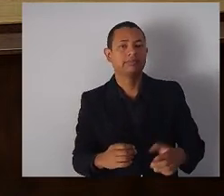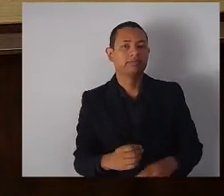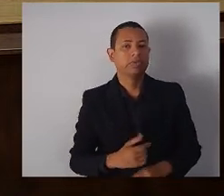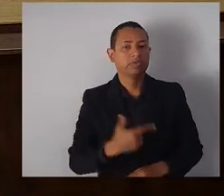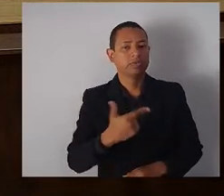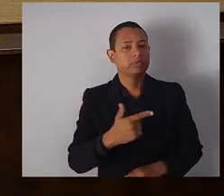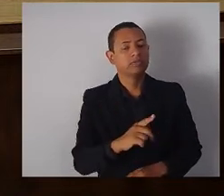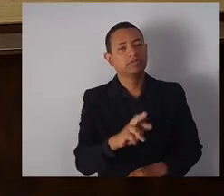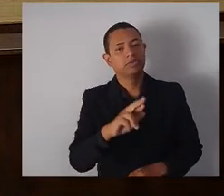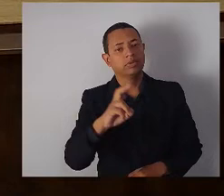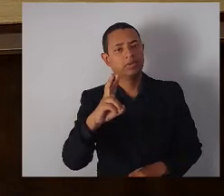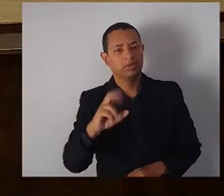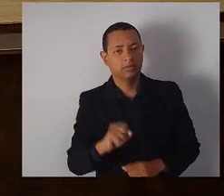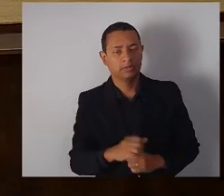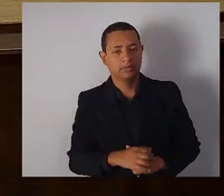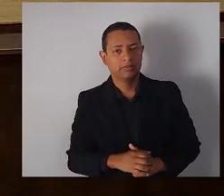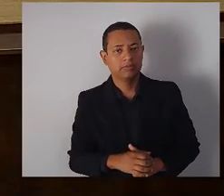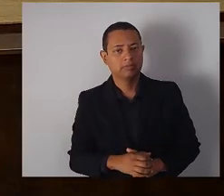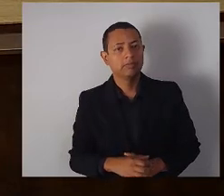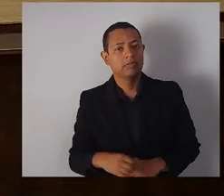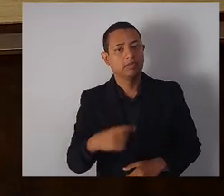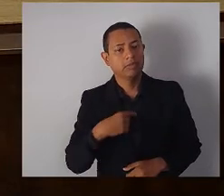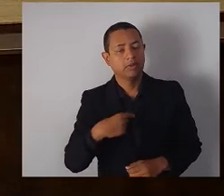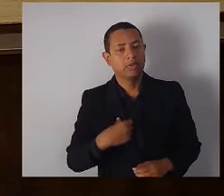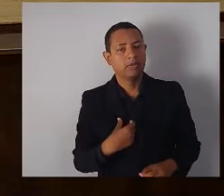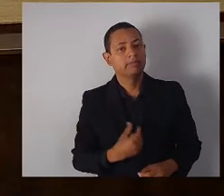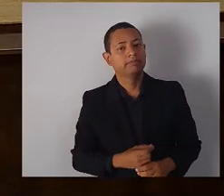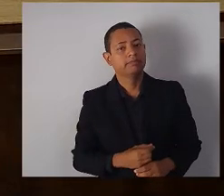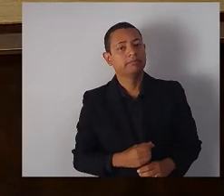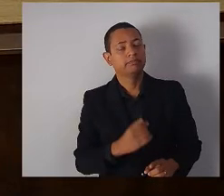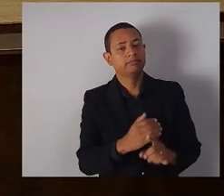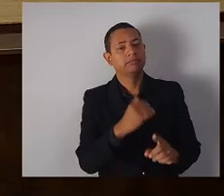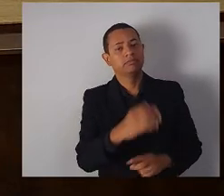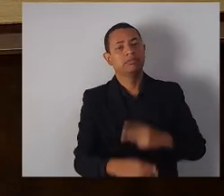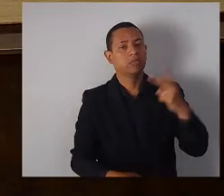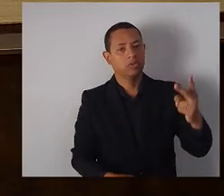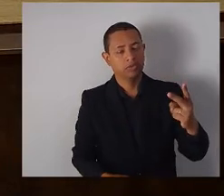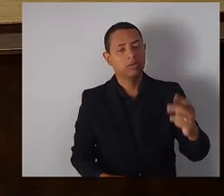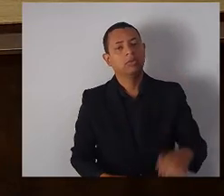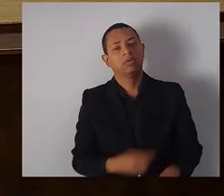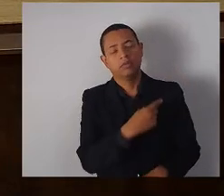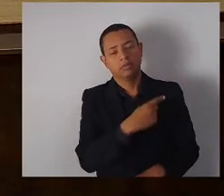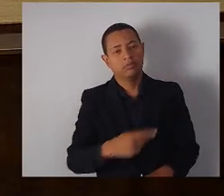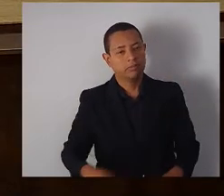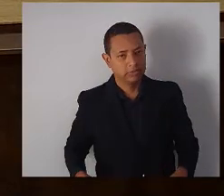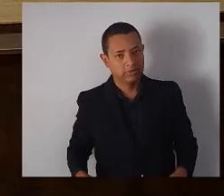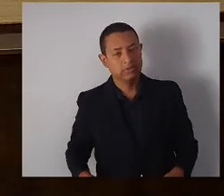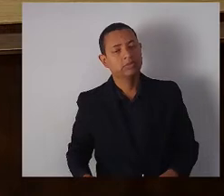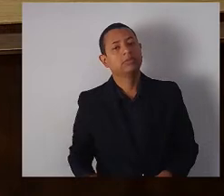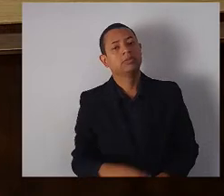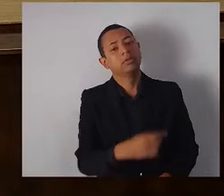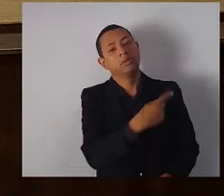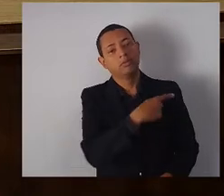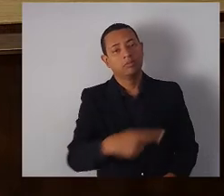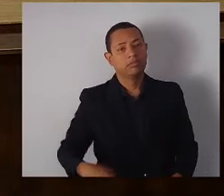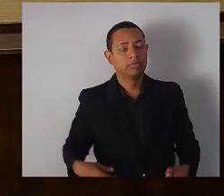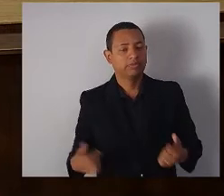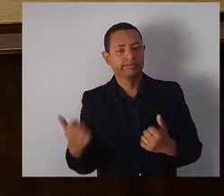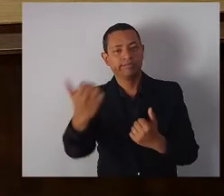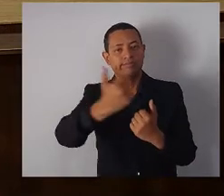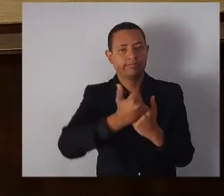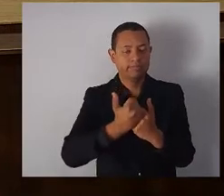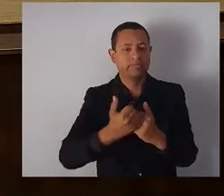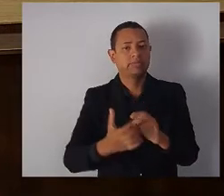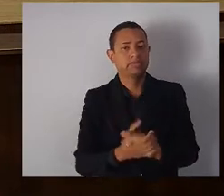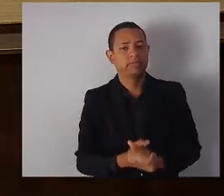nós temos 2 desembargadores, o presidente da corte, o vice-presidente corregedor,